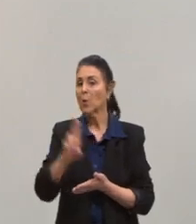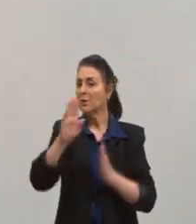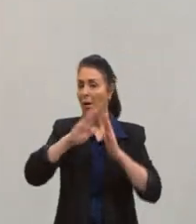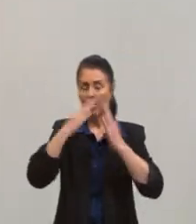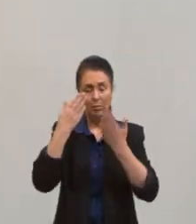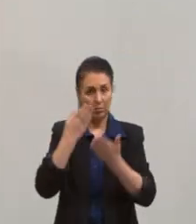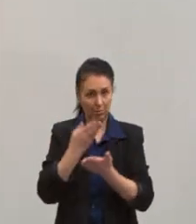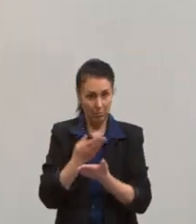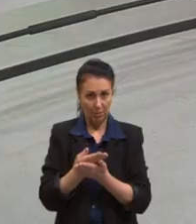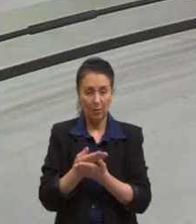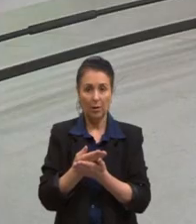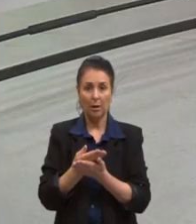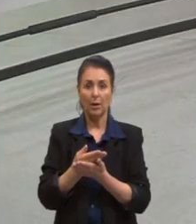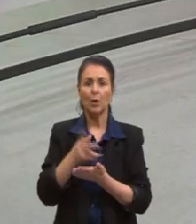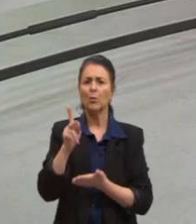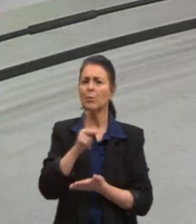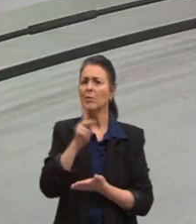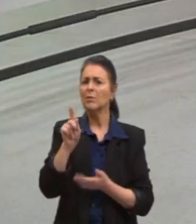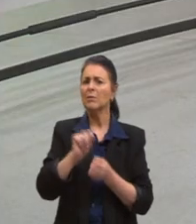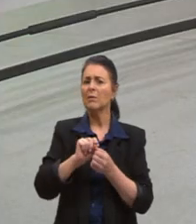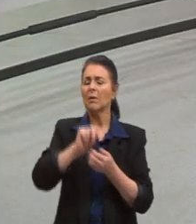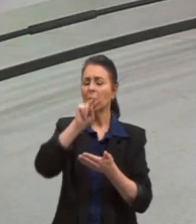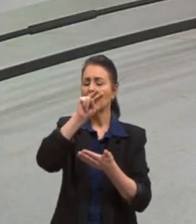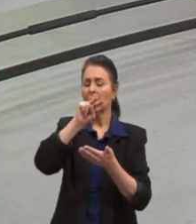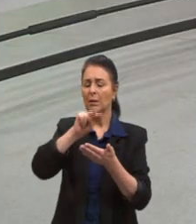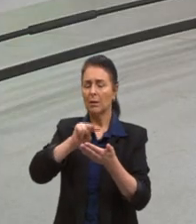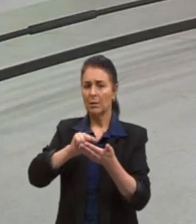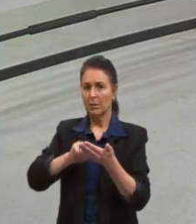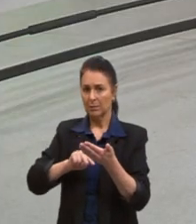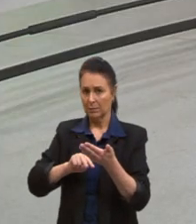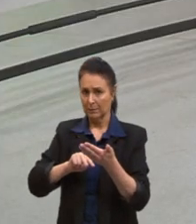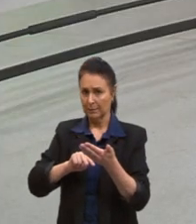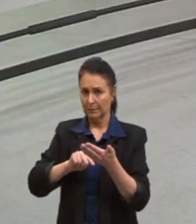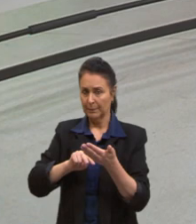e vou fazer uma leitura pessoal ok